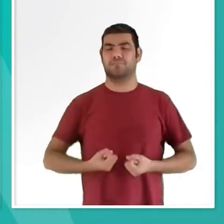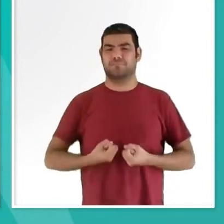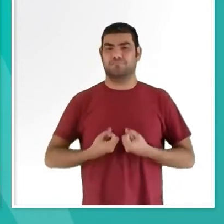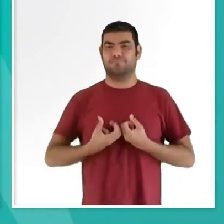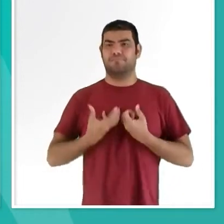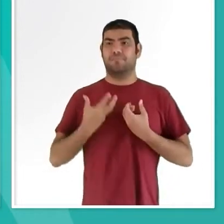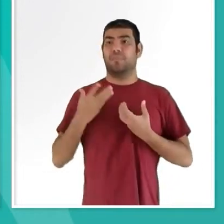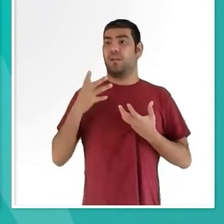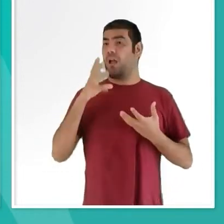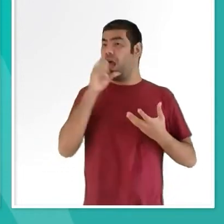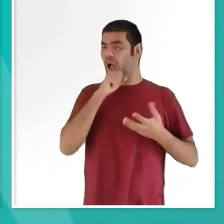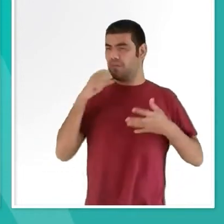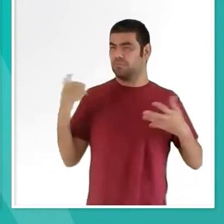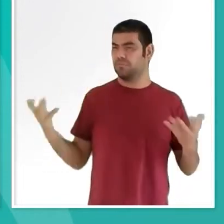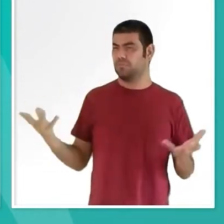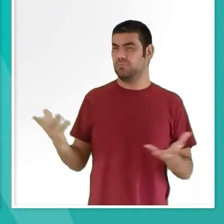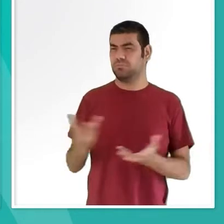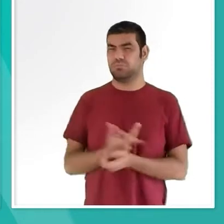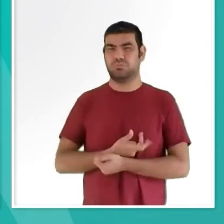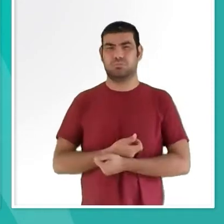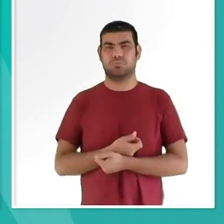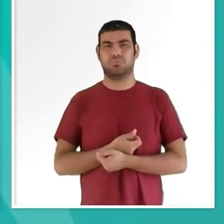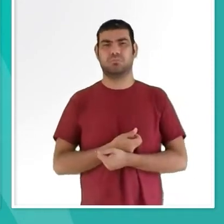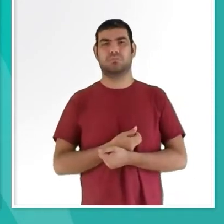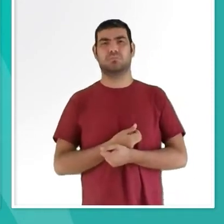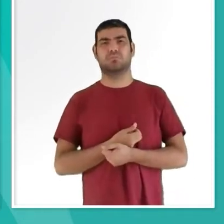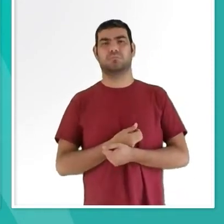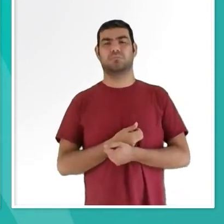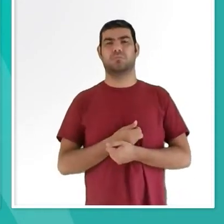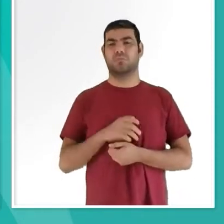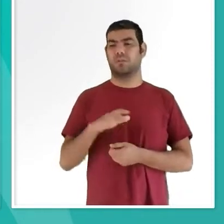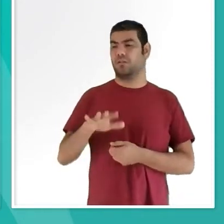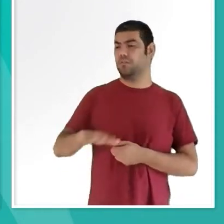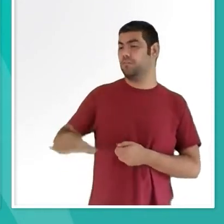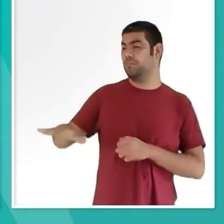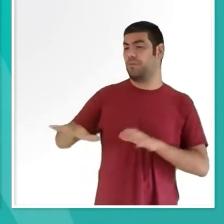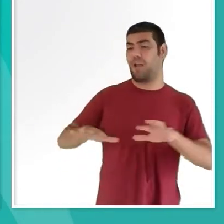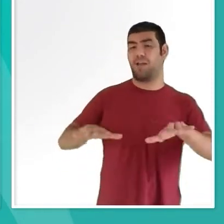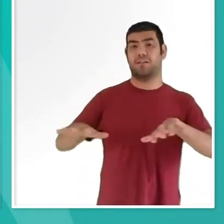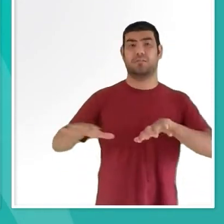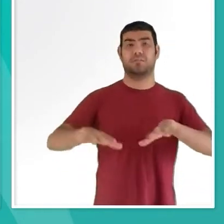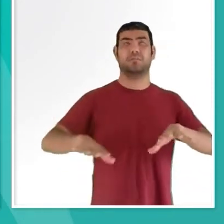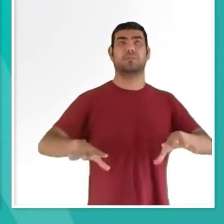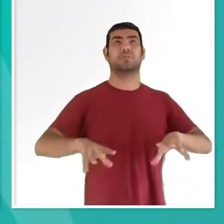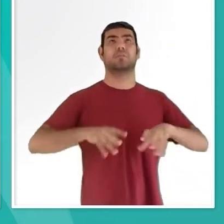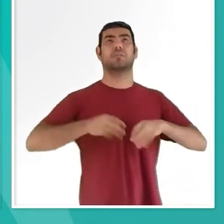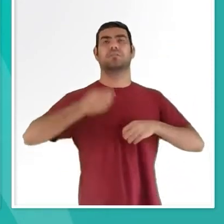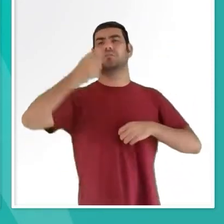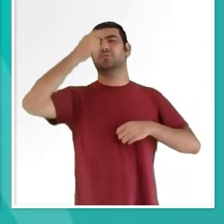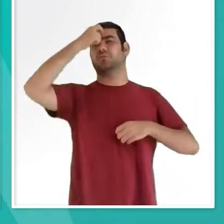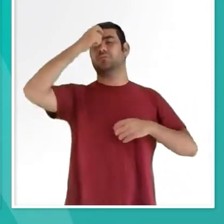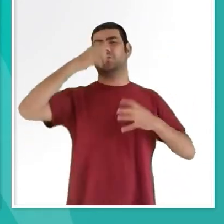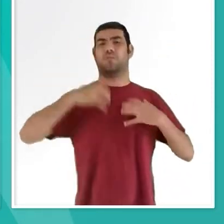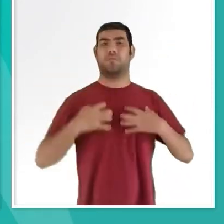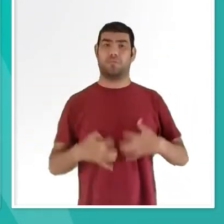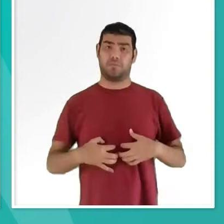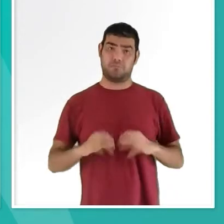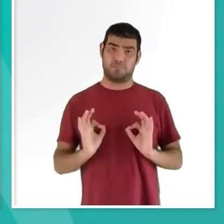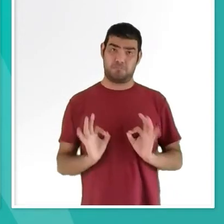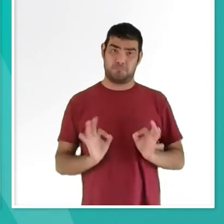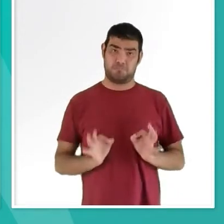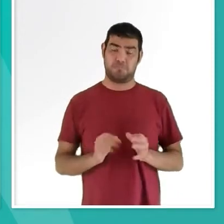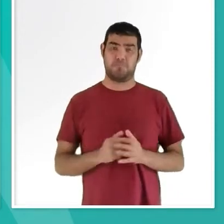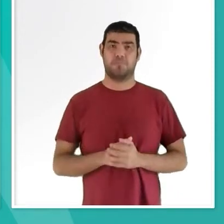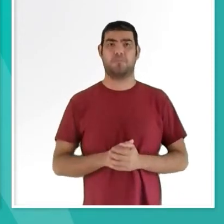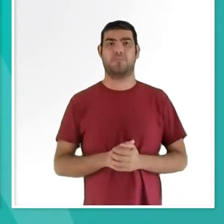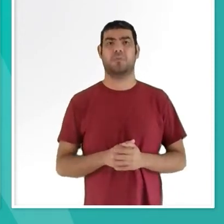agilidade, despertar a noção espacial, despertar a consciência corporal, certo? Então era uma forma também de